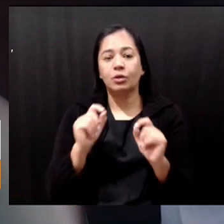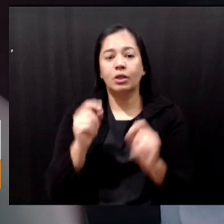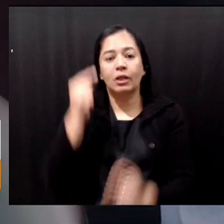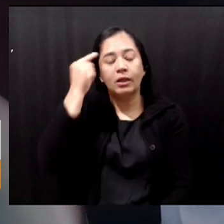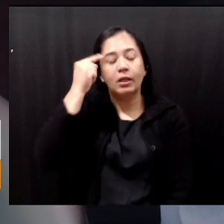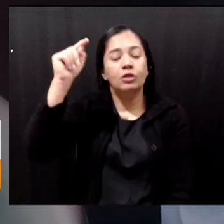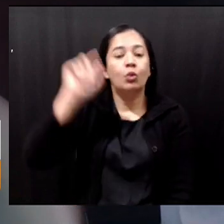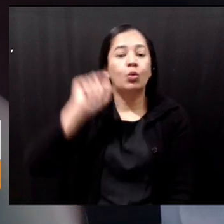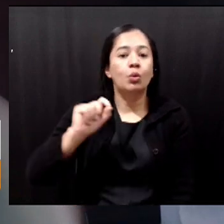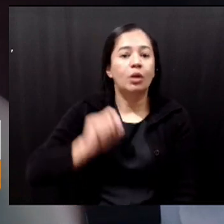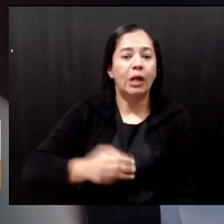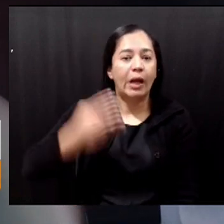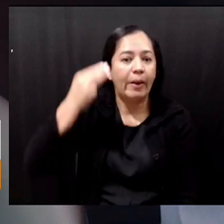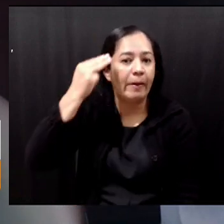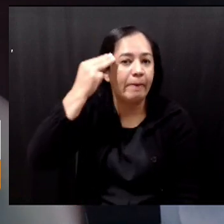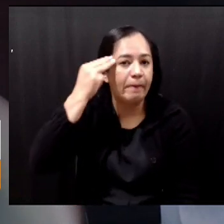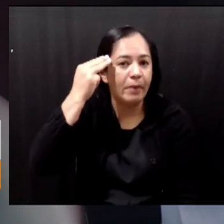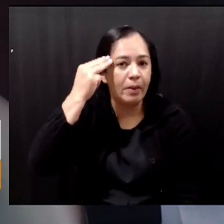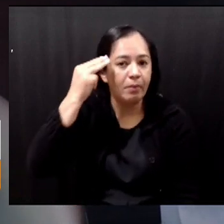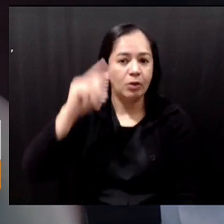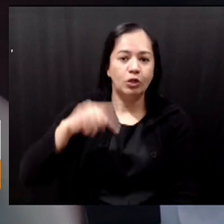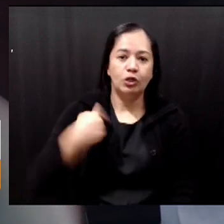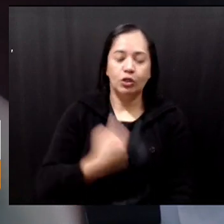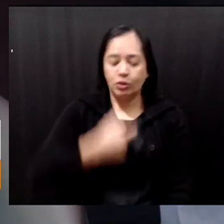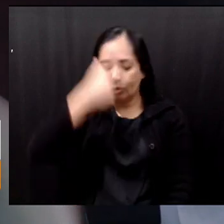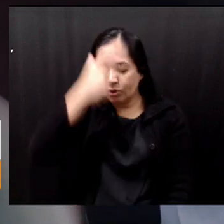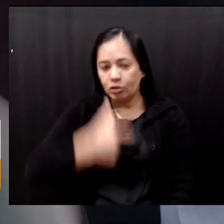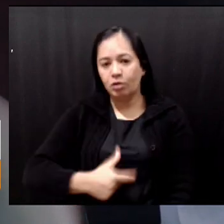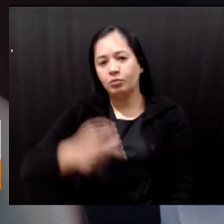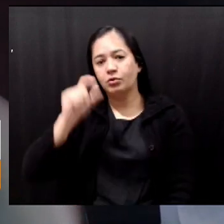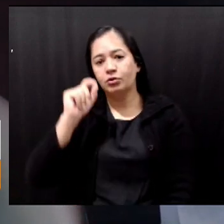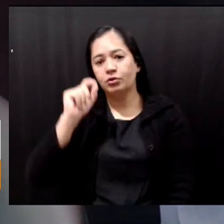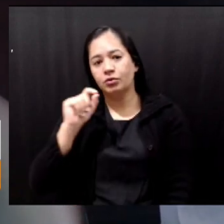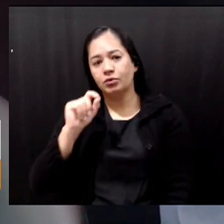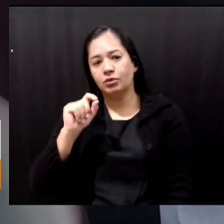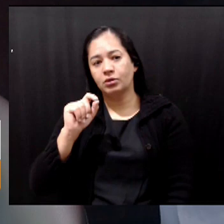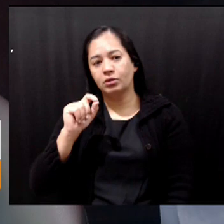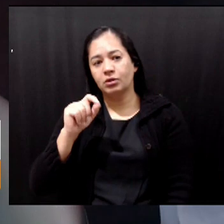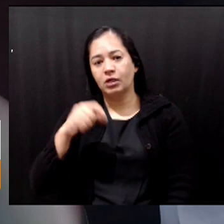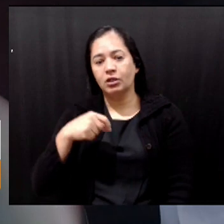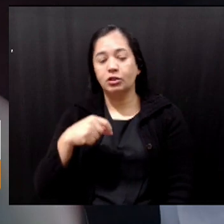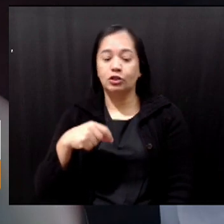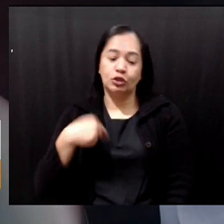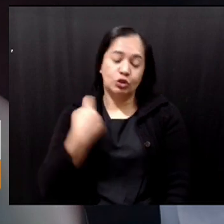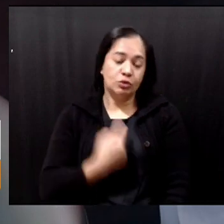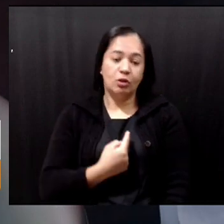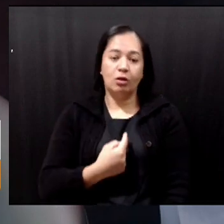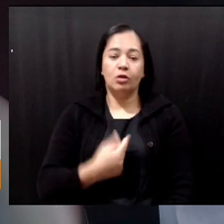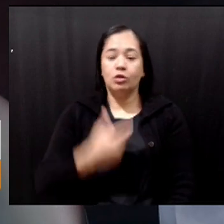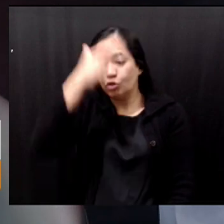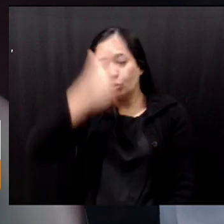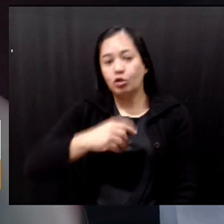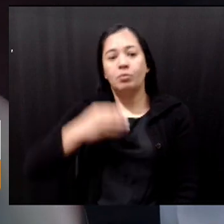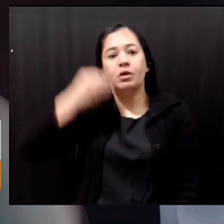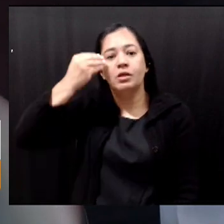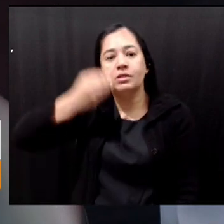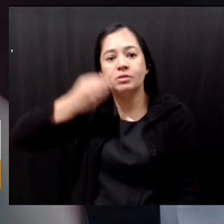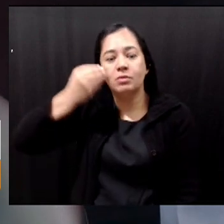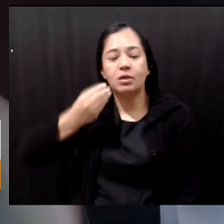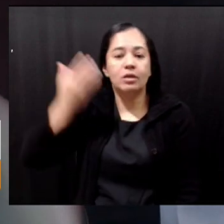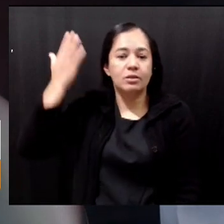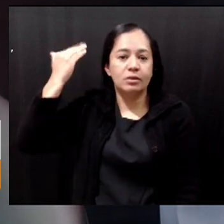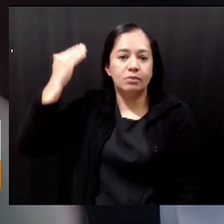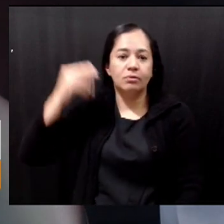Quem somos nós? Né, então nós somos as nossas experiências passadas. De repente isso pode trazer luz a